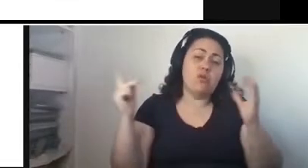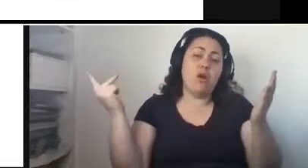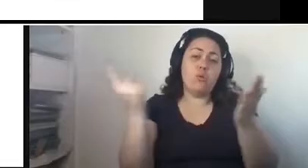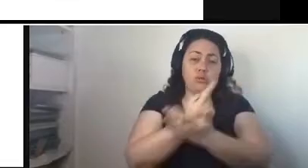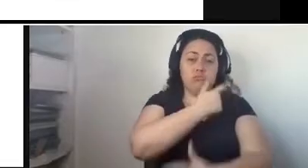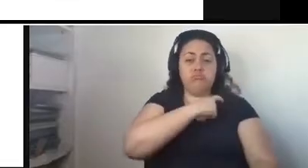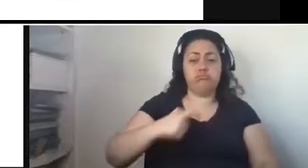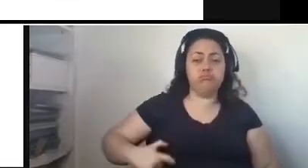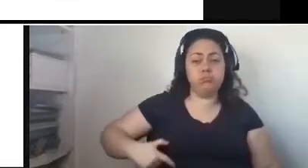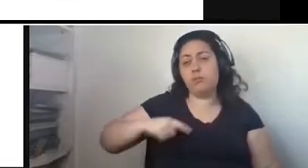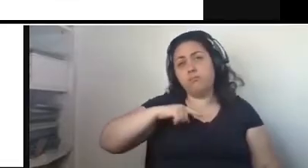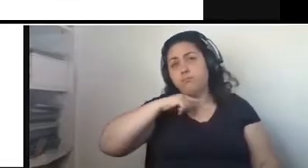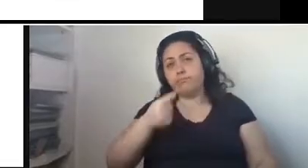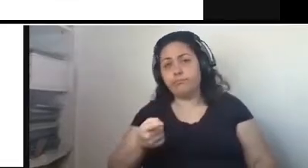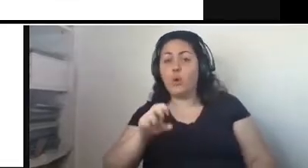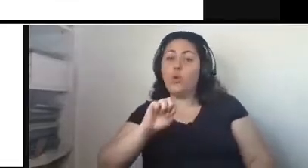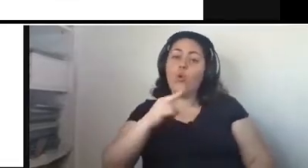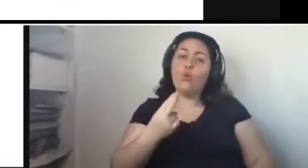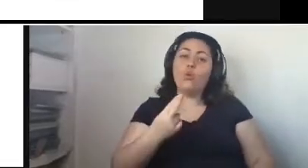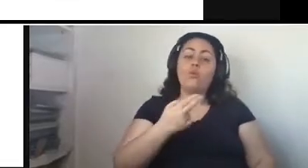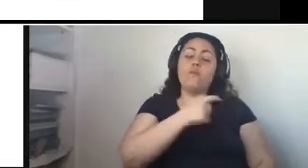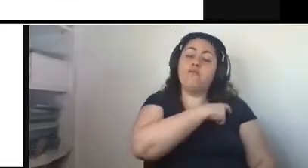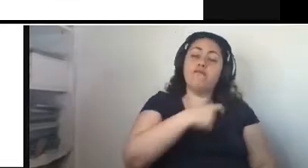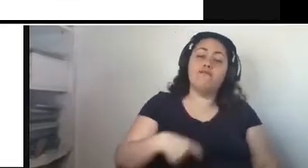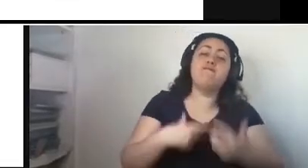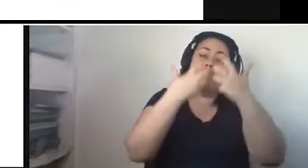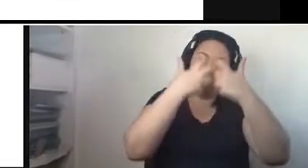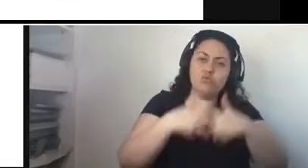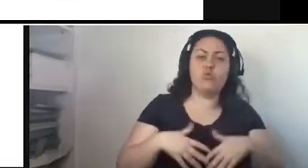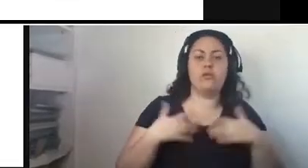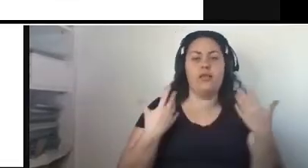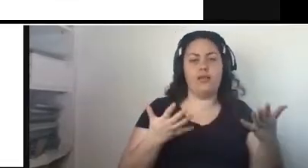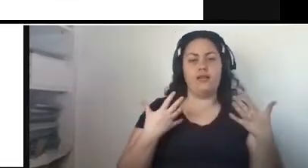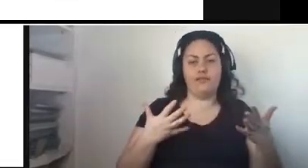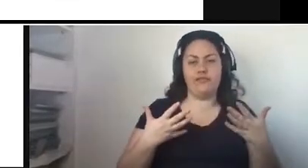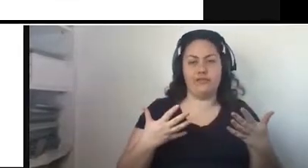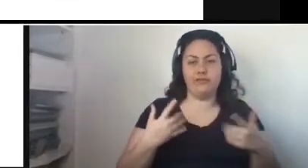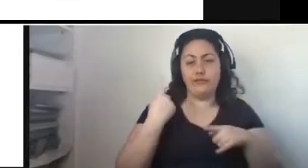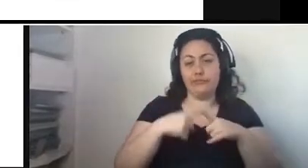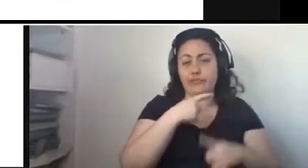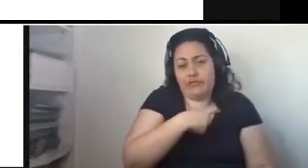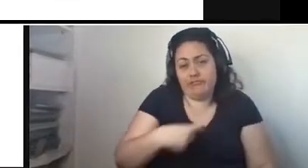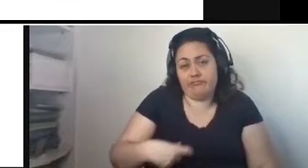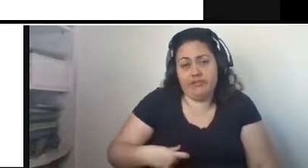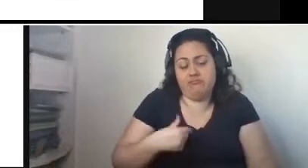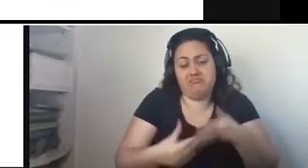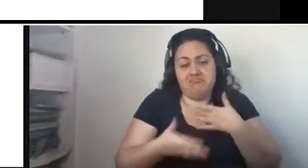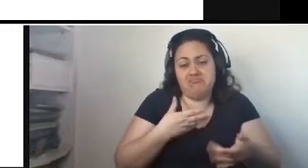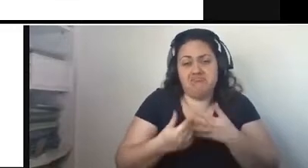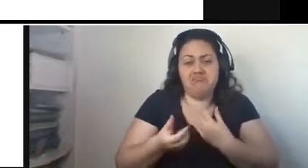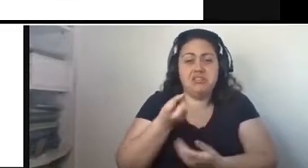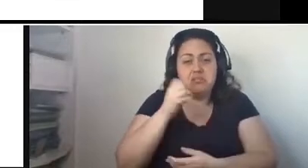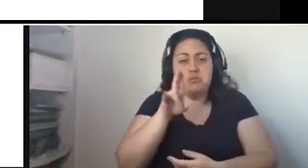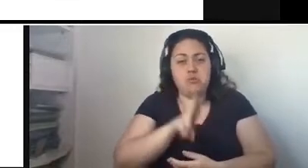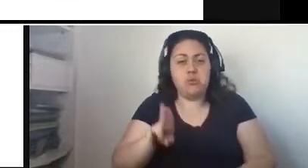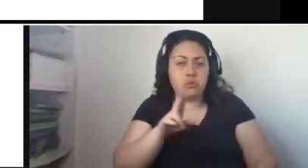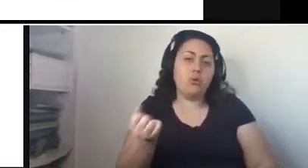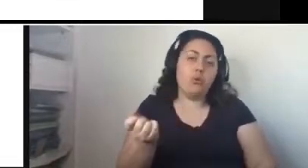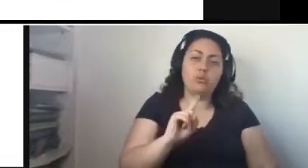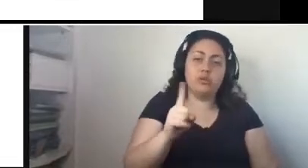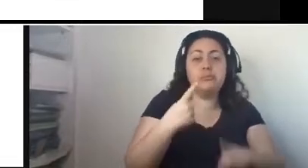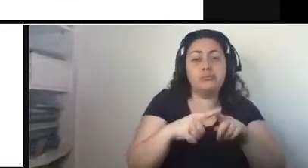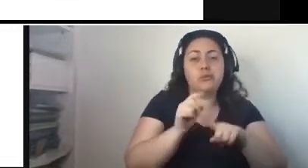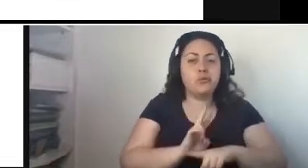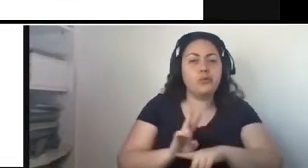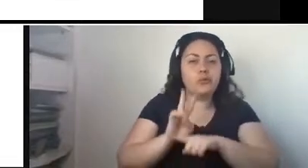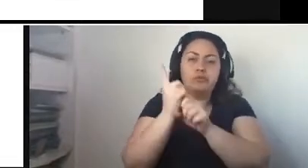tenha eficácia muito leve, muito baixa, porque o cinto vai ser irrelevante. Tanto faz quem usa cinto ou quem não usa, ninguém vai